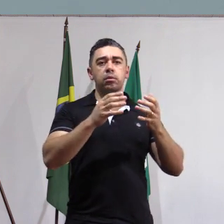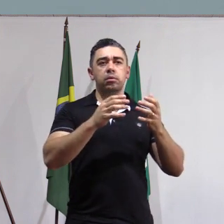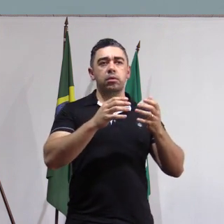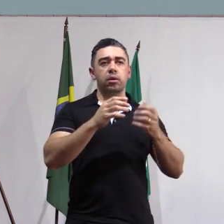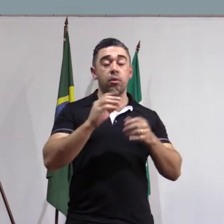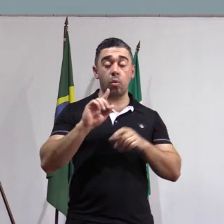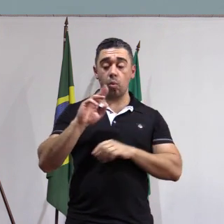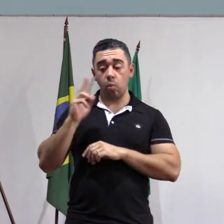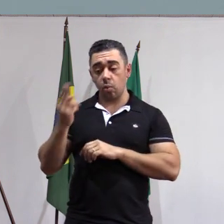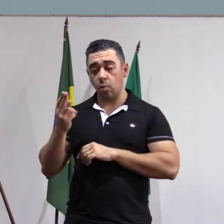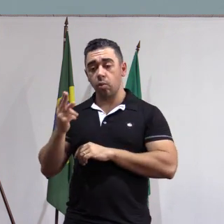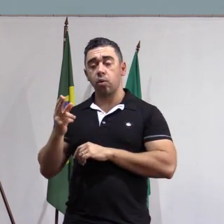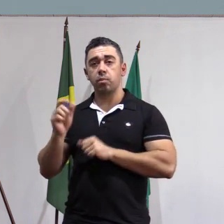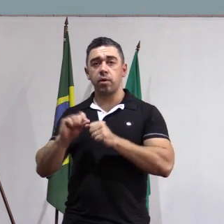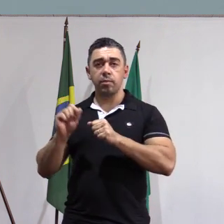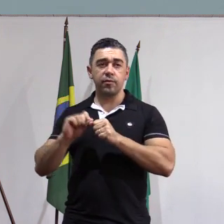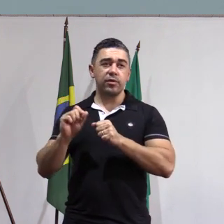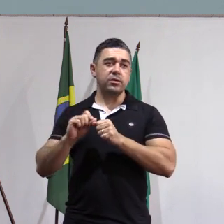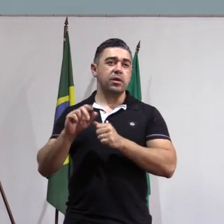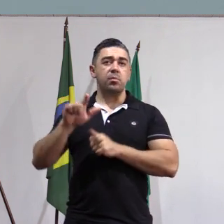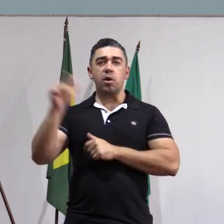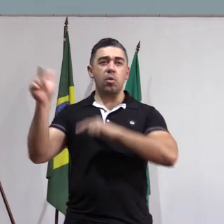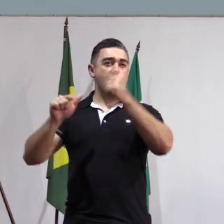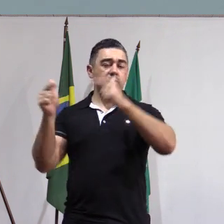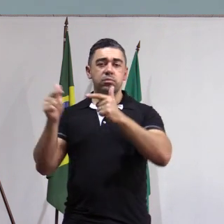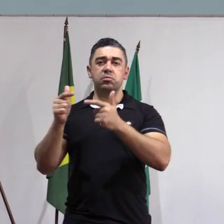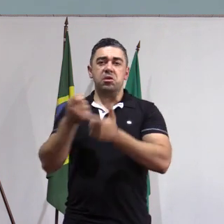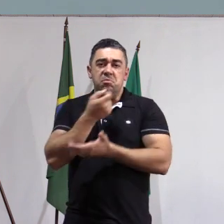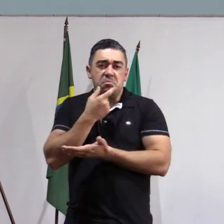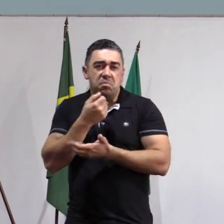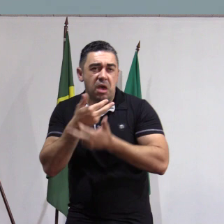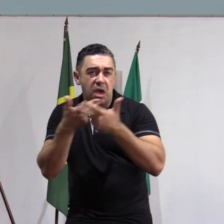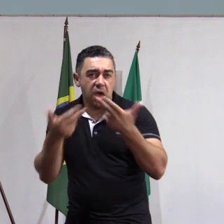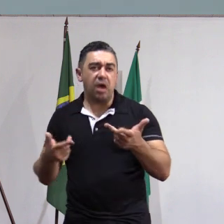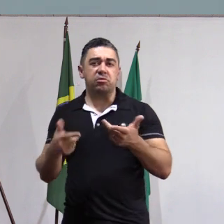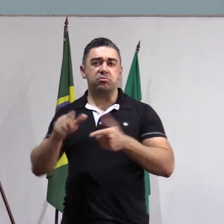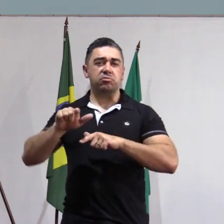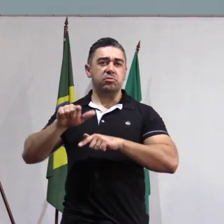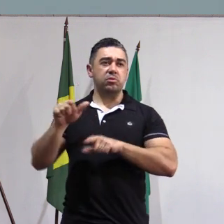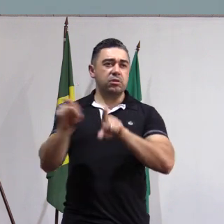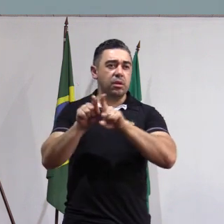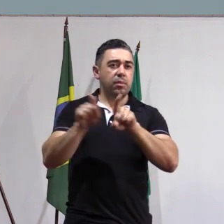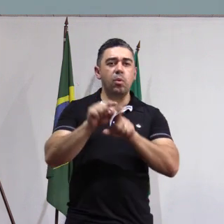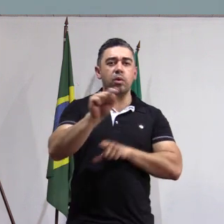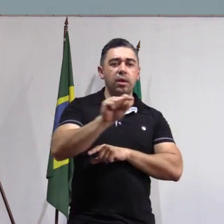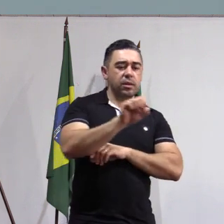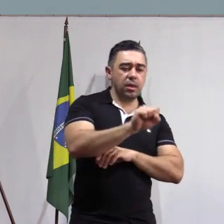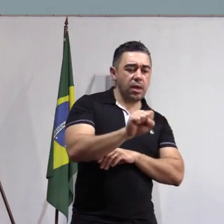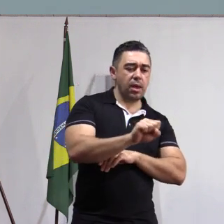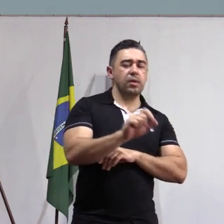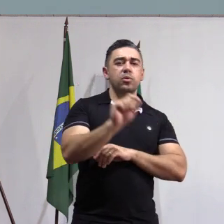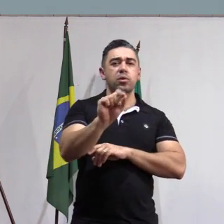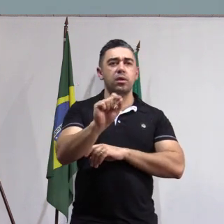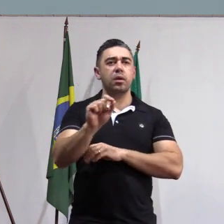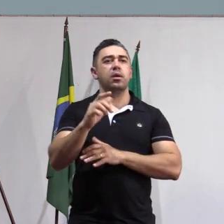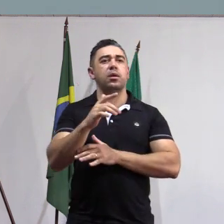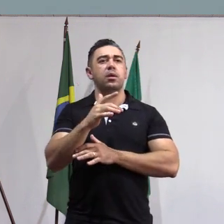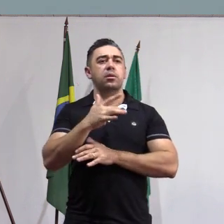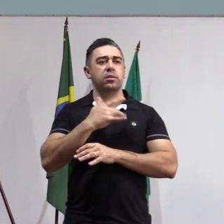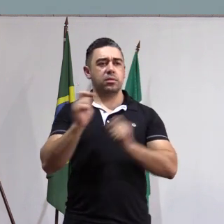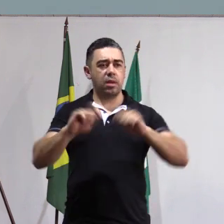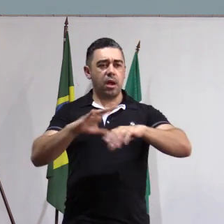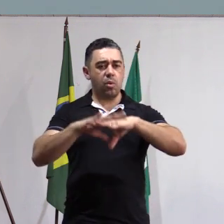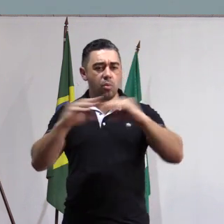que vai produzir para a Bayer e para a Monsanto, da mesma forma que o que adoece, o que nos cura e o que pode nos